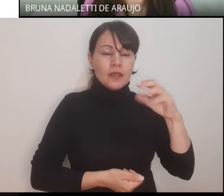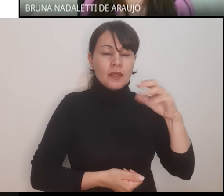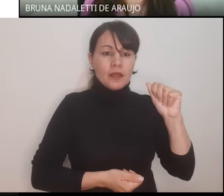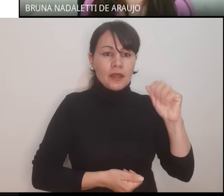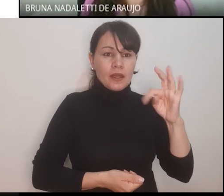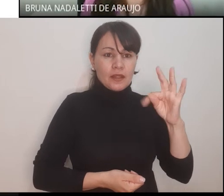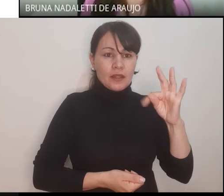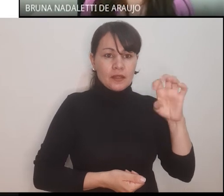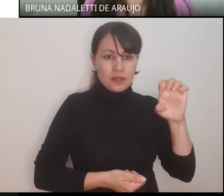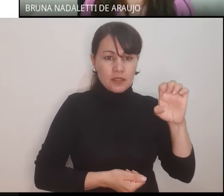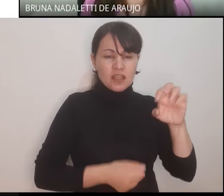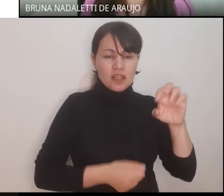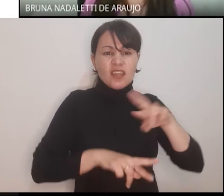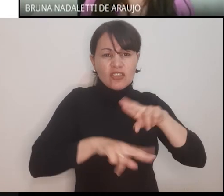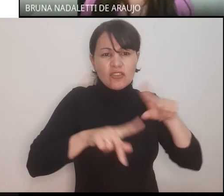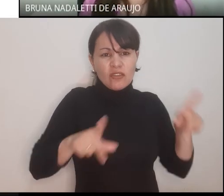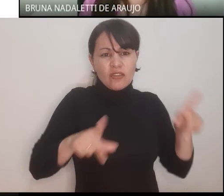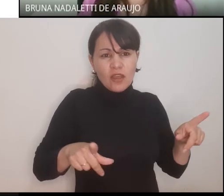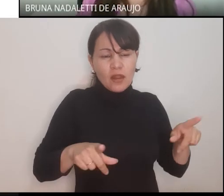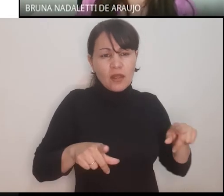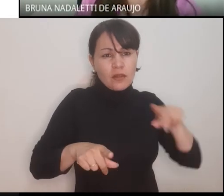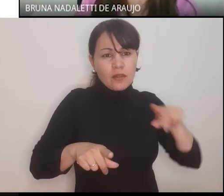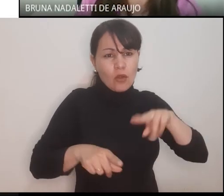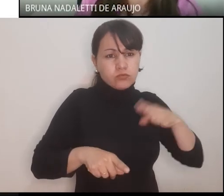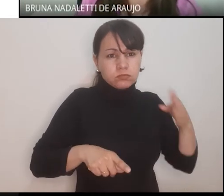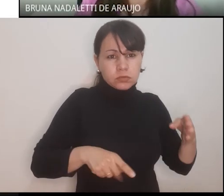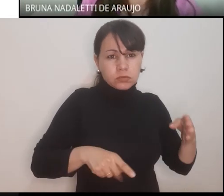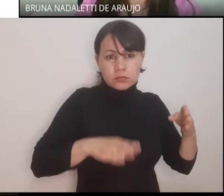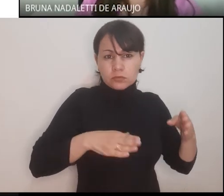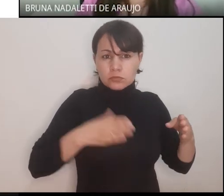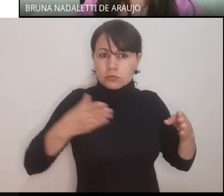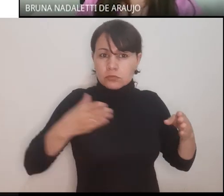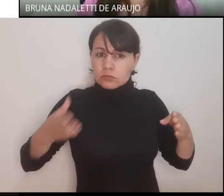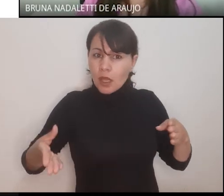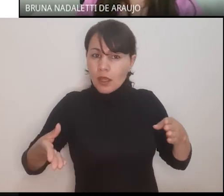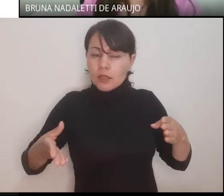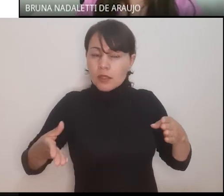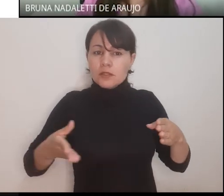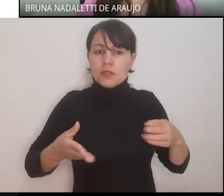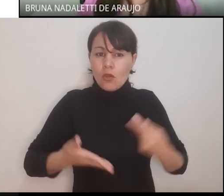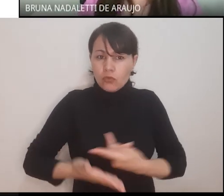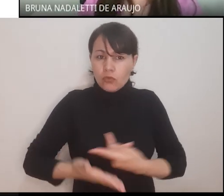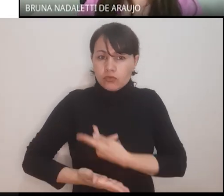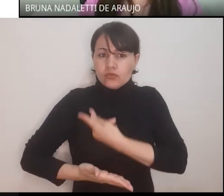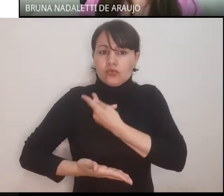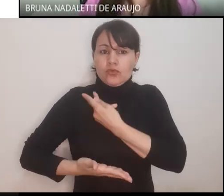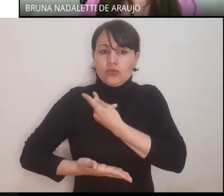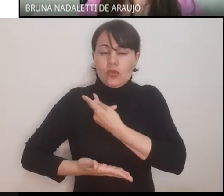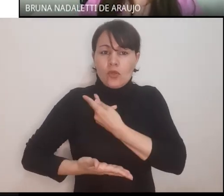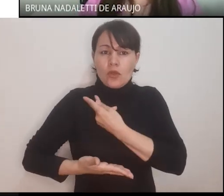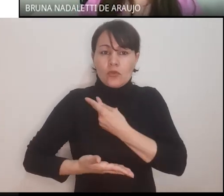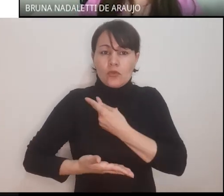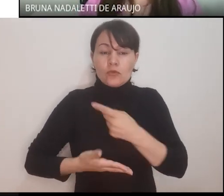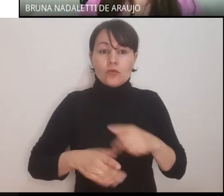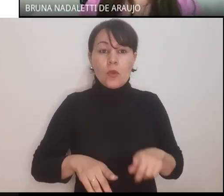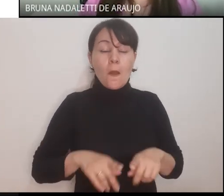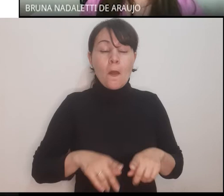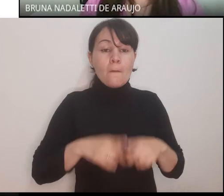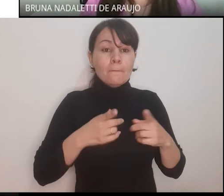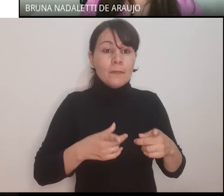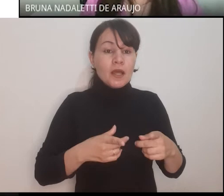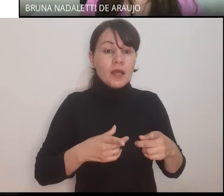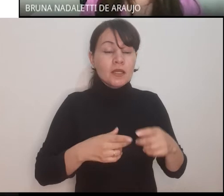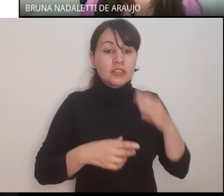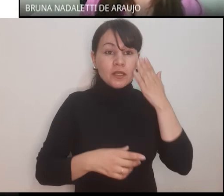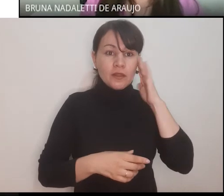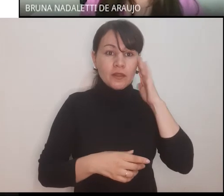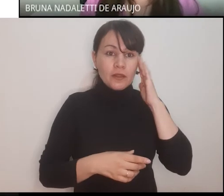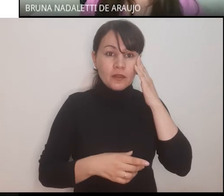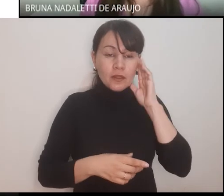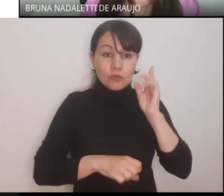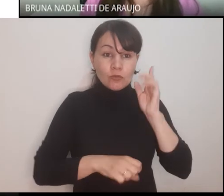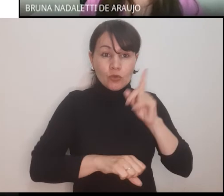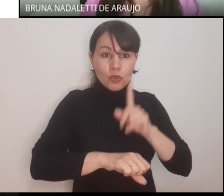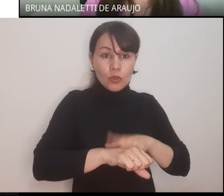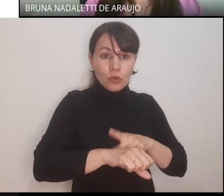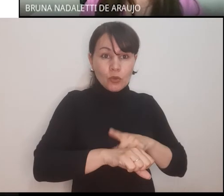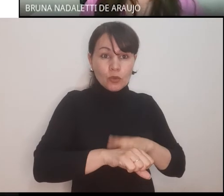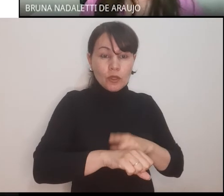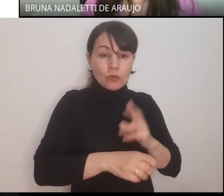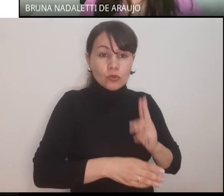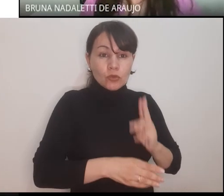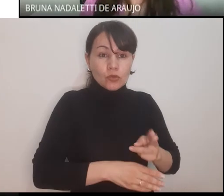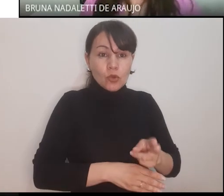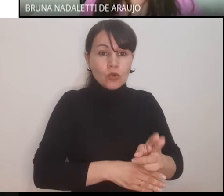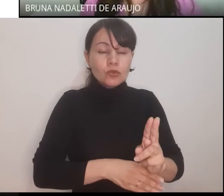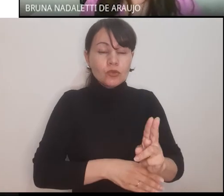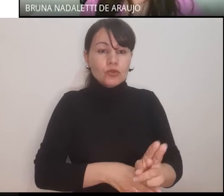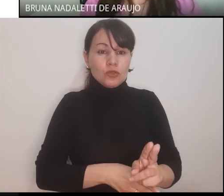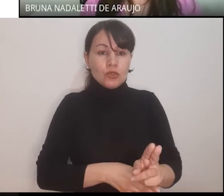diferenças entre si, né? Depois eu vou mencionar para vocês, mas de imediato já podemos entender que o tempo de permanência